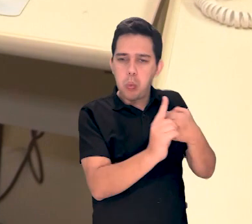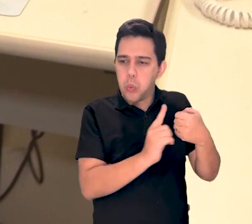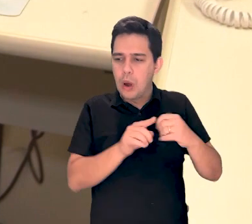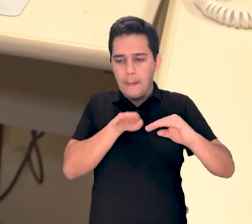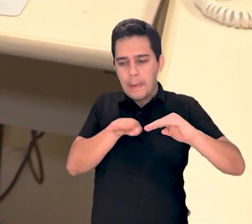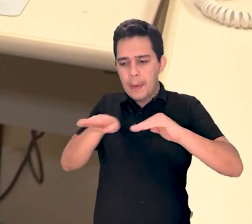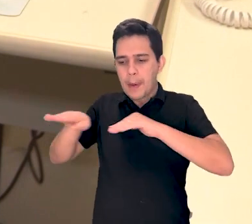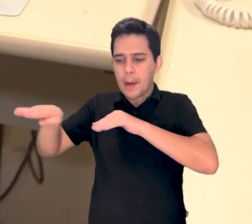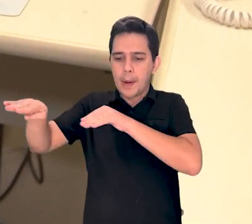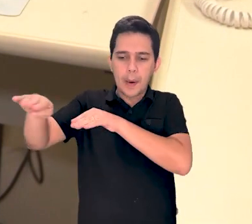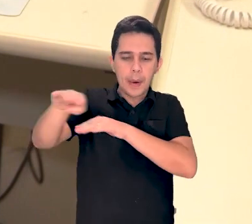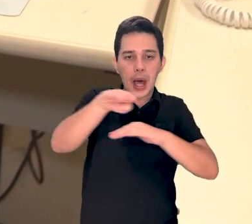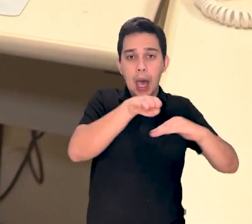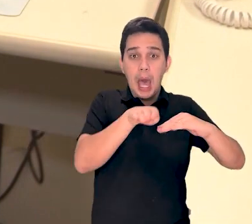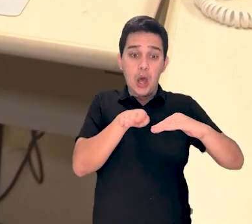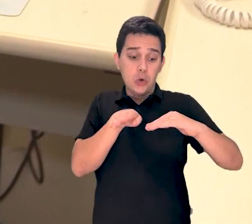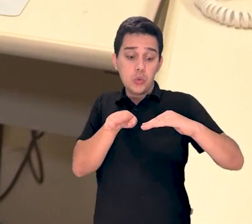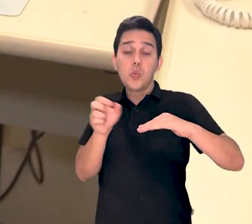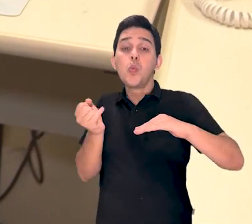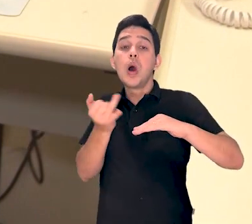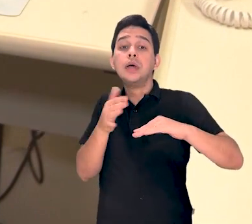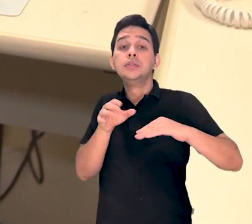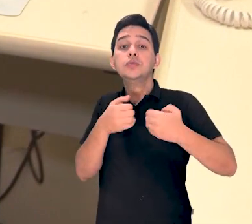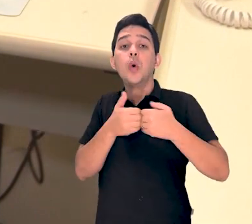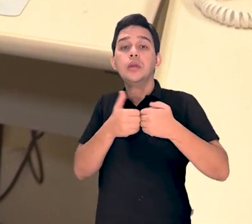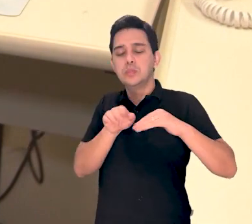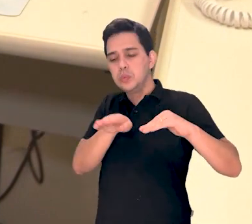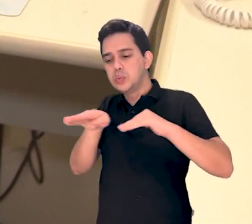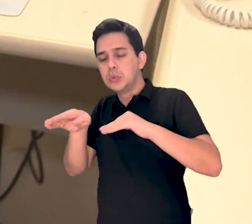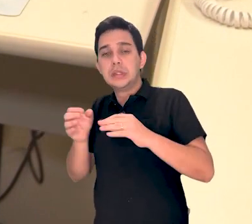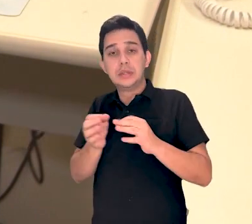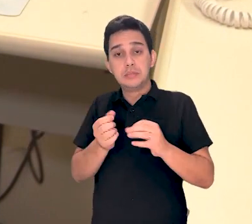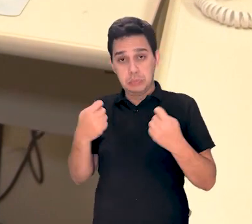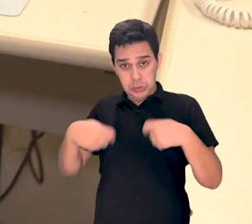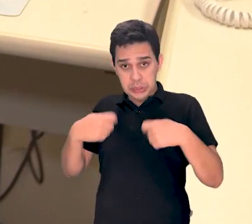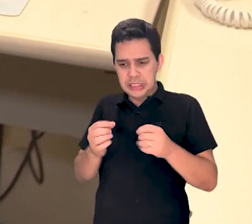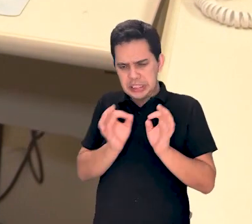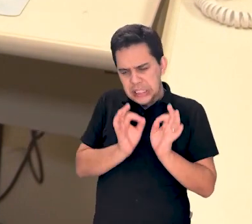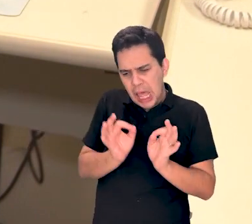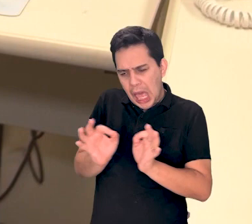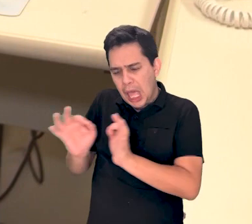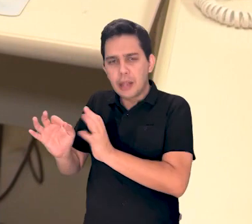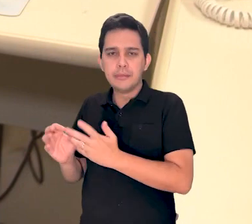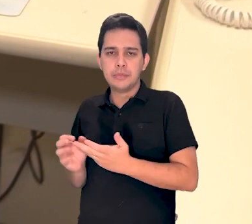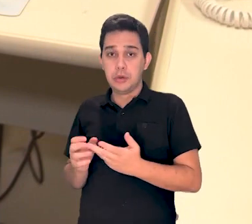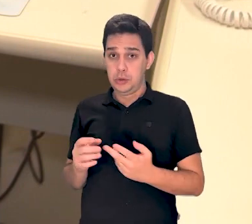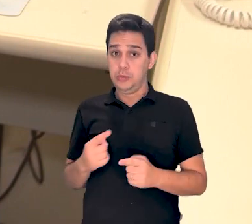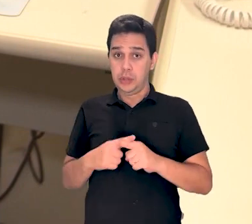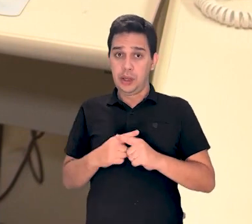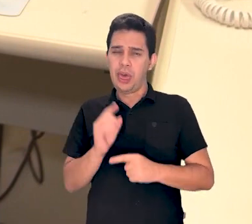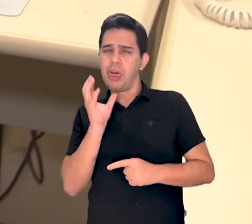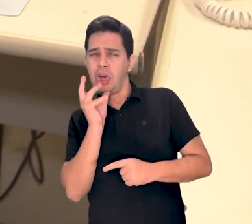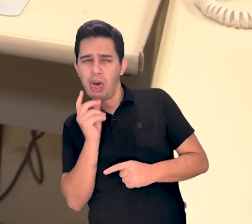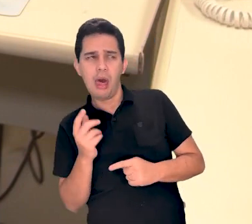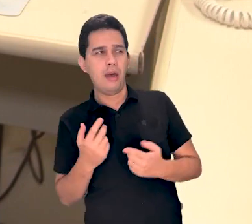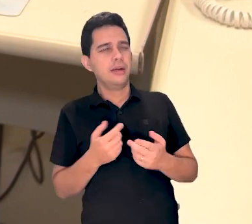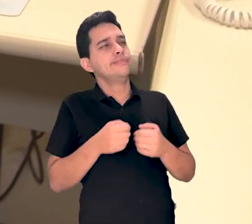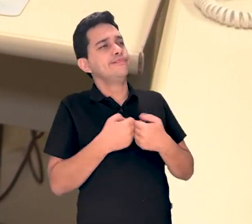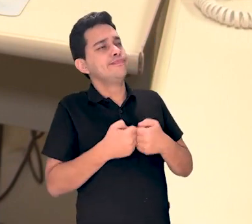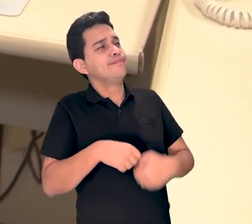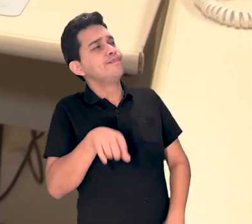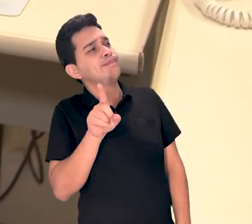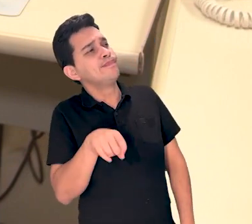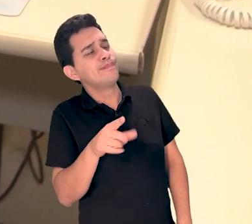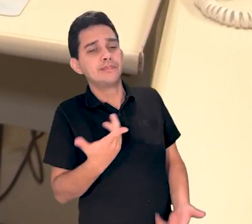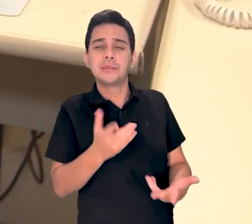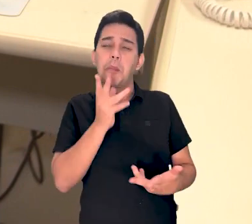coletivos prevista pela pela prefeitura E isso tudo mostra que o interesse público